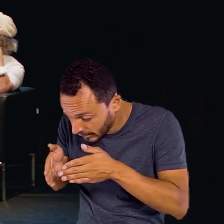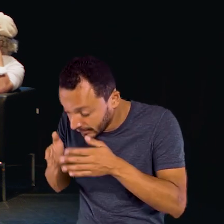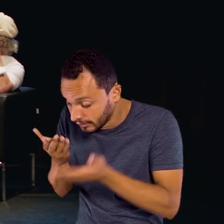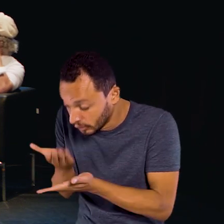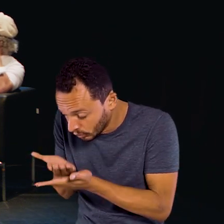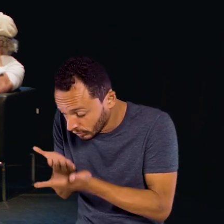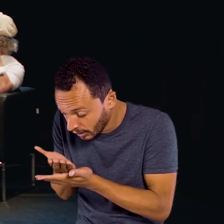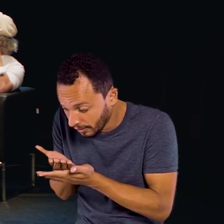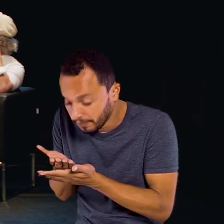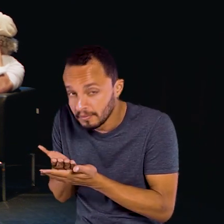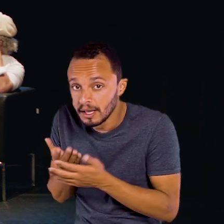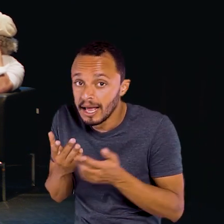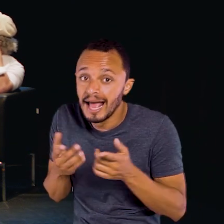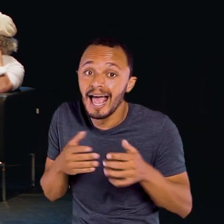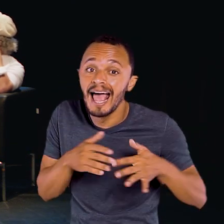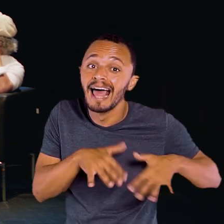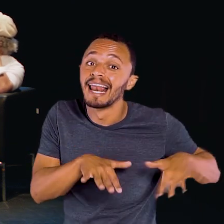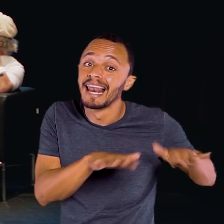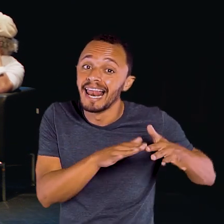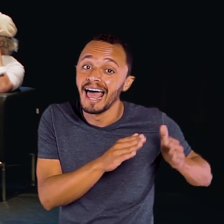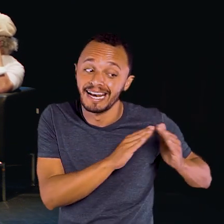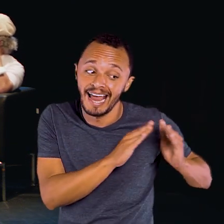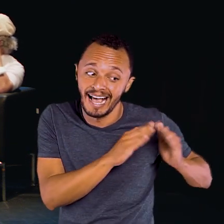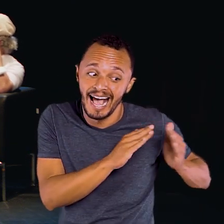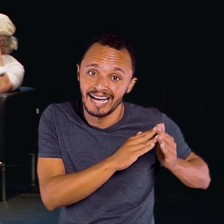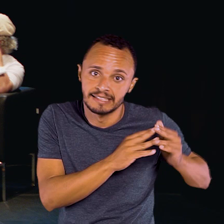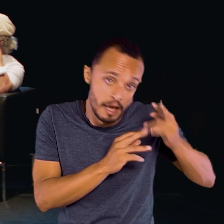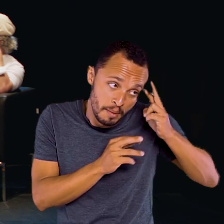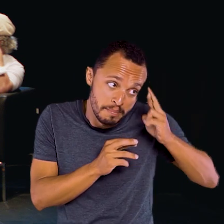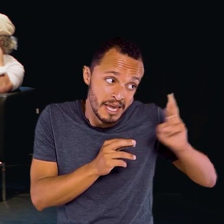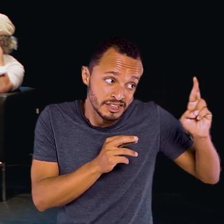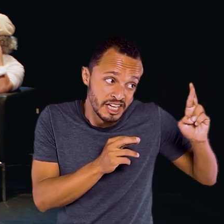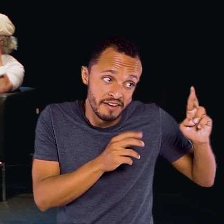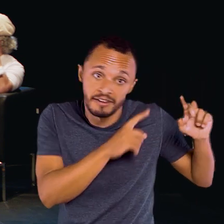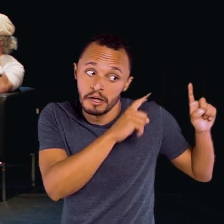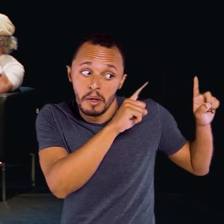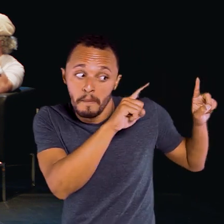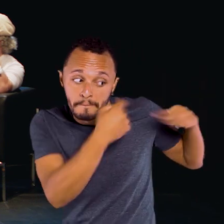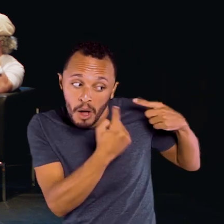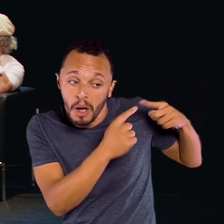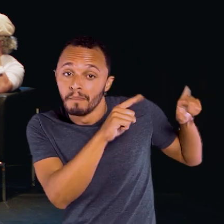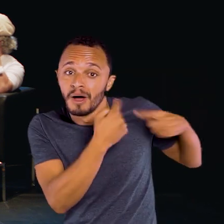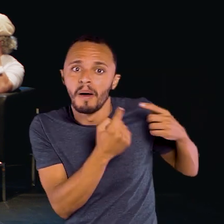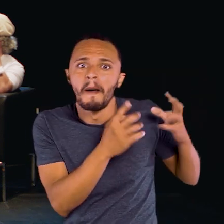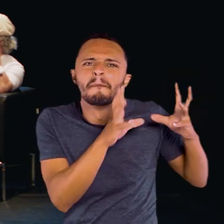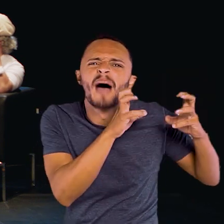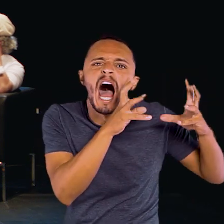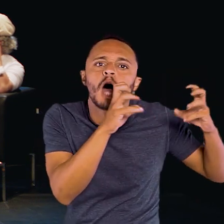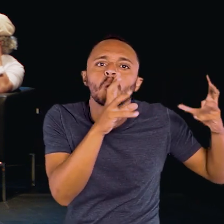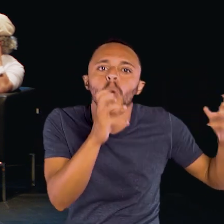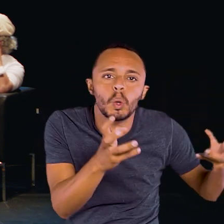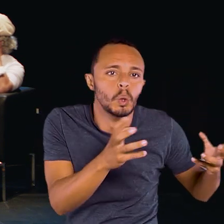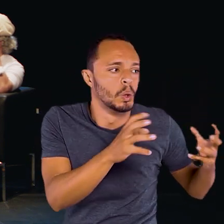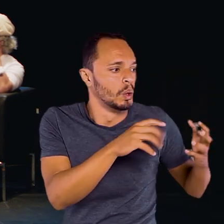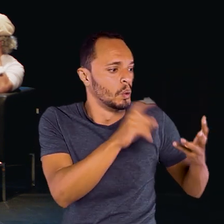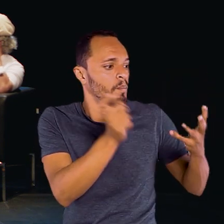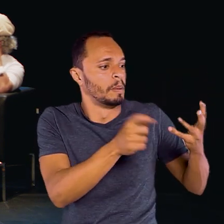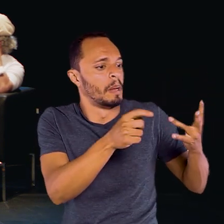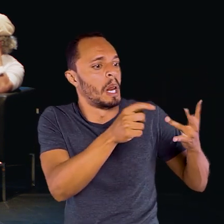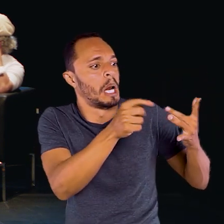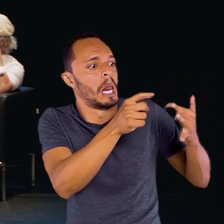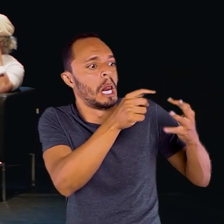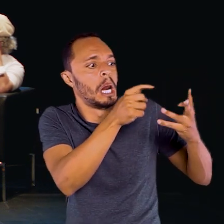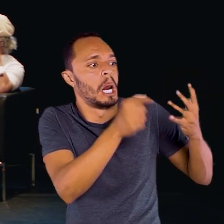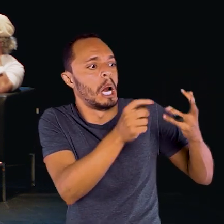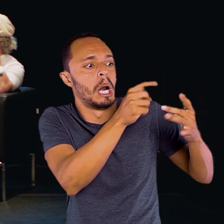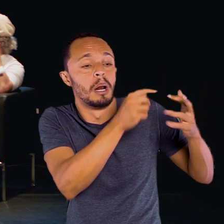dela, a prova de andar 6 quilômetros para se formar, foi ter que estudar, apesar do